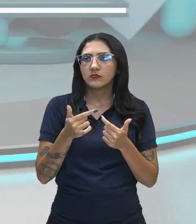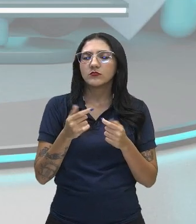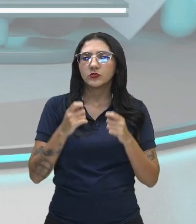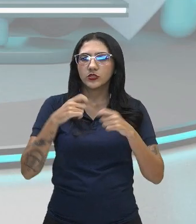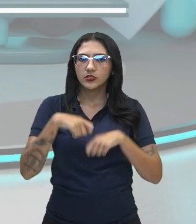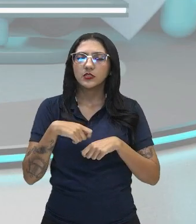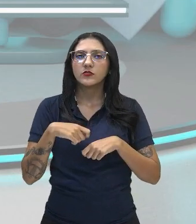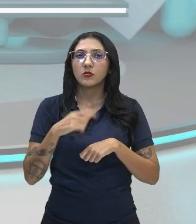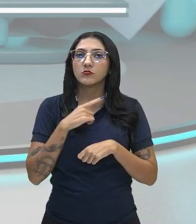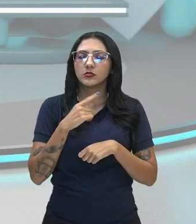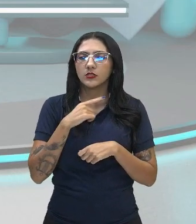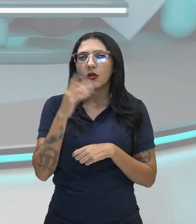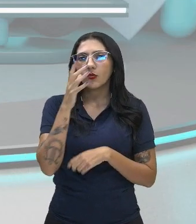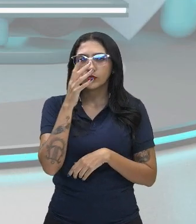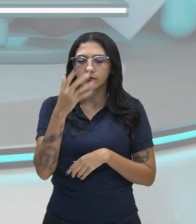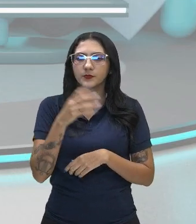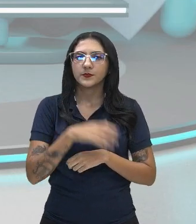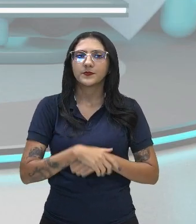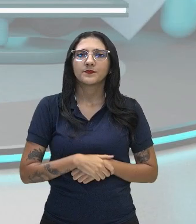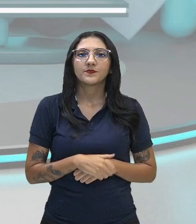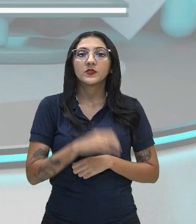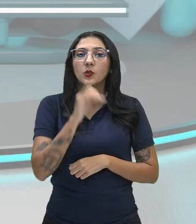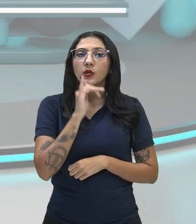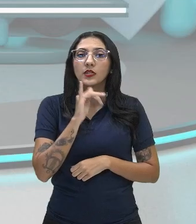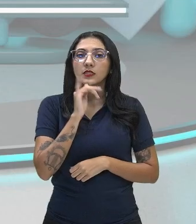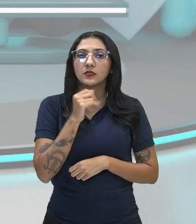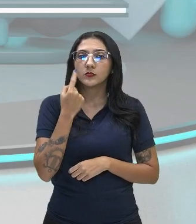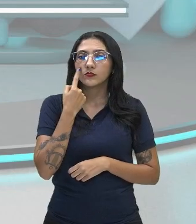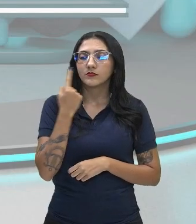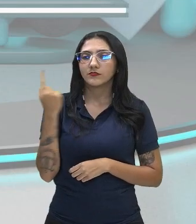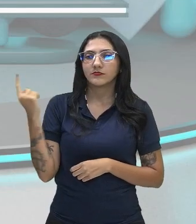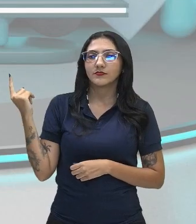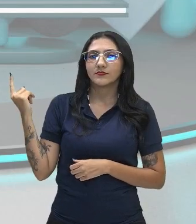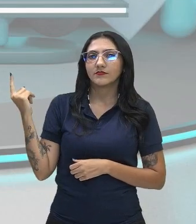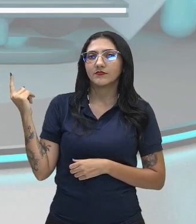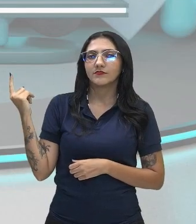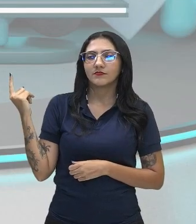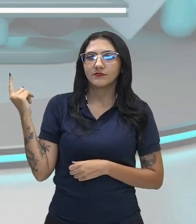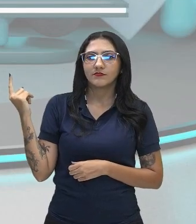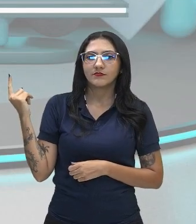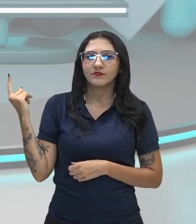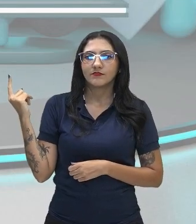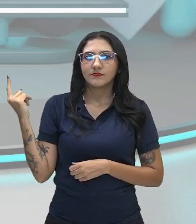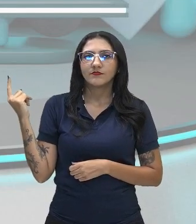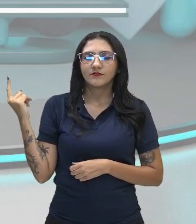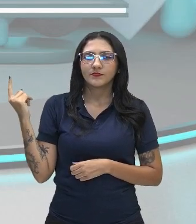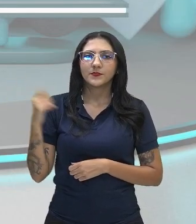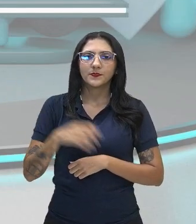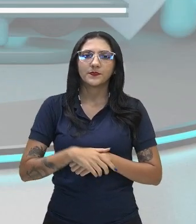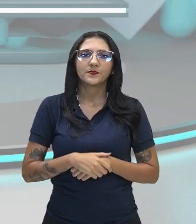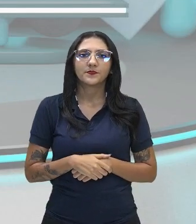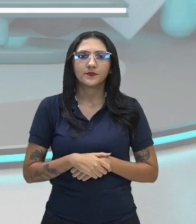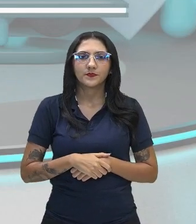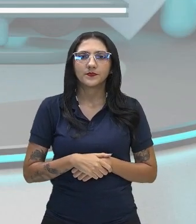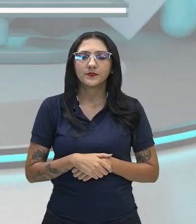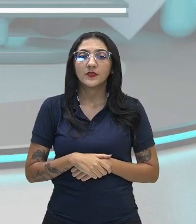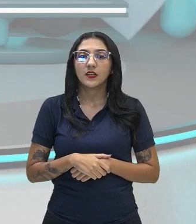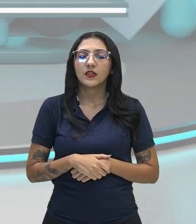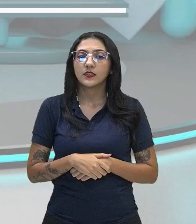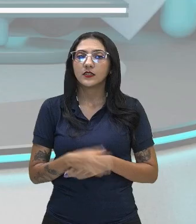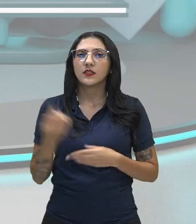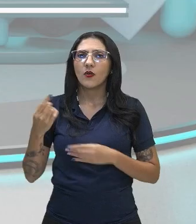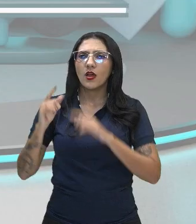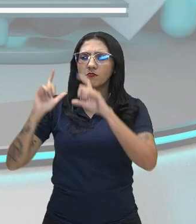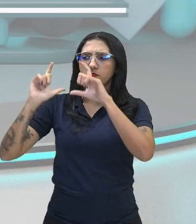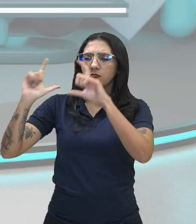ações, que se realize determinadas coisas. Exemplo, eu tenho como exemplo esta placa. Veja, a placa,